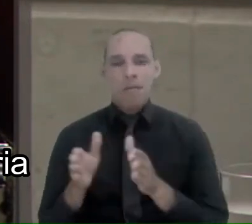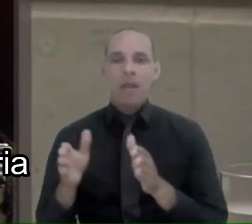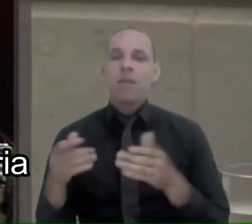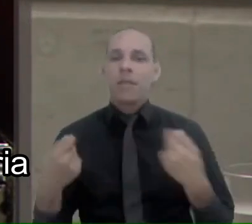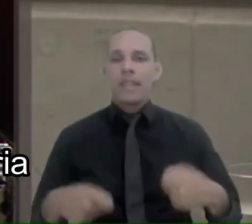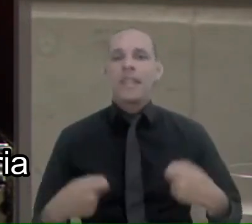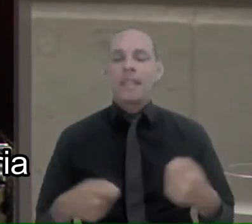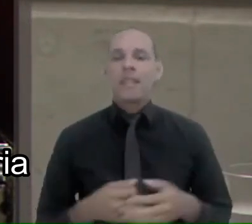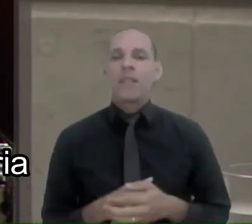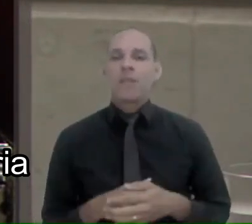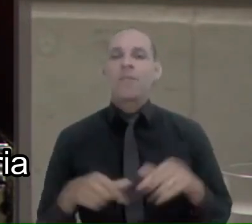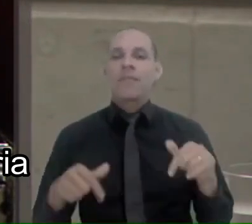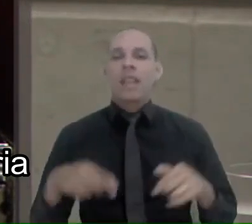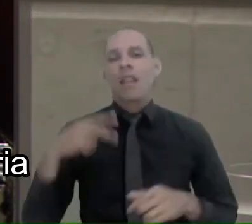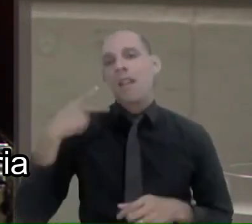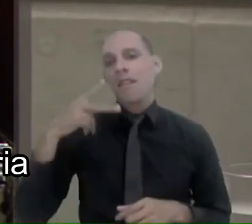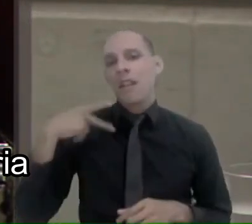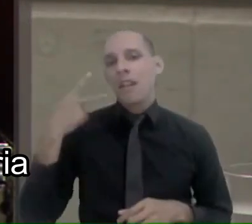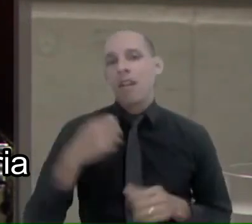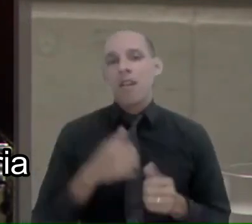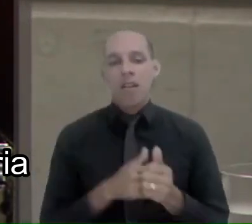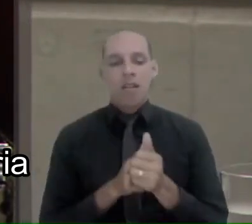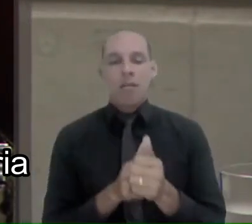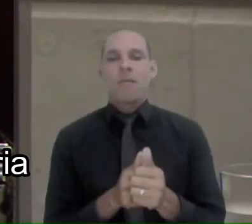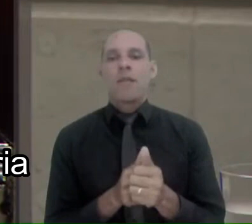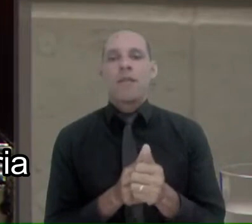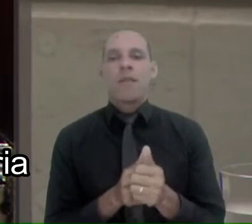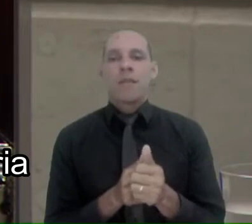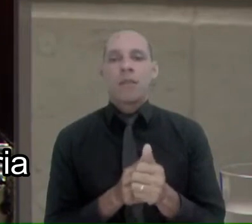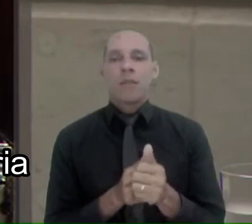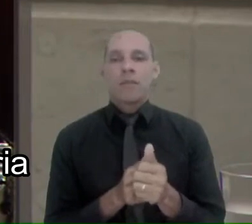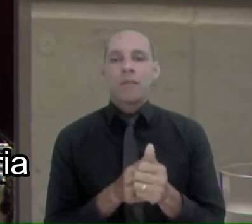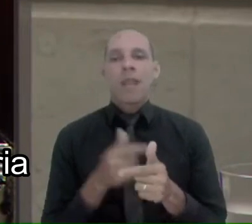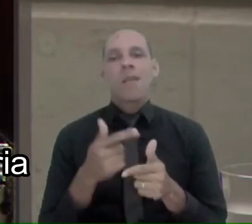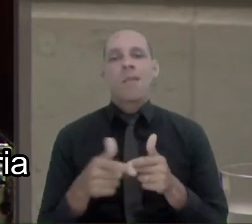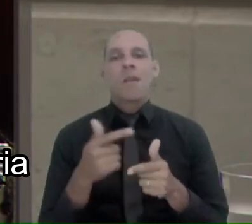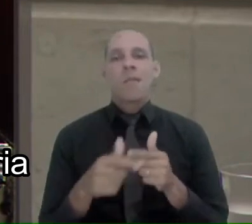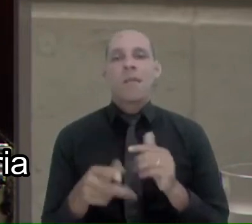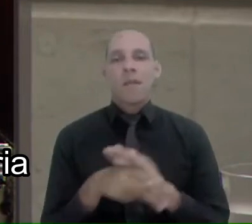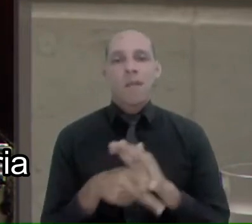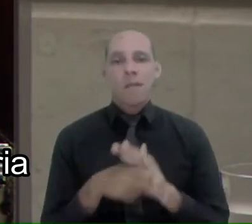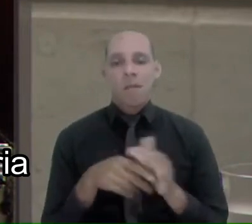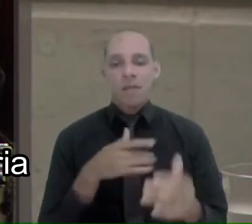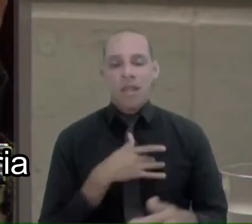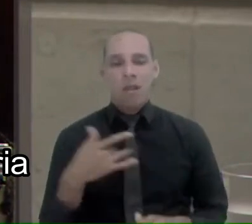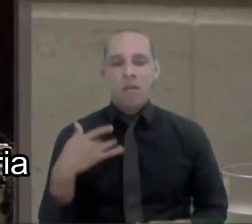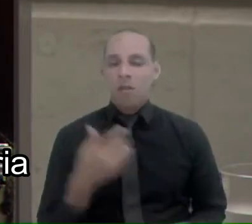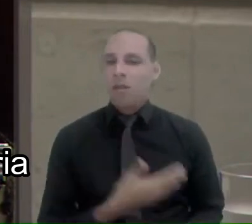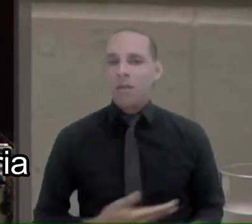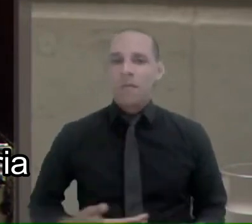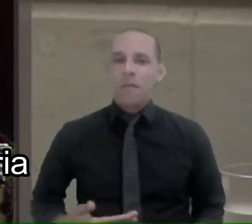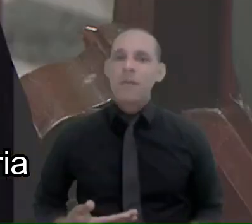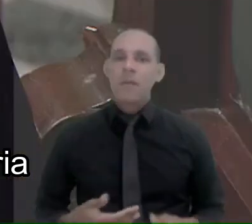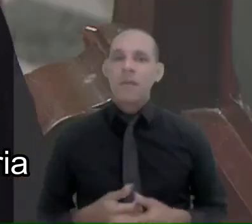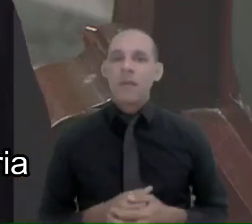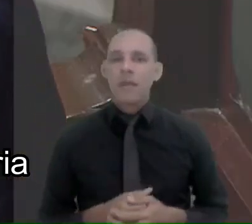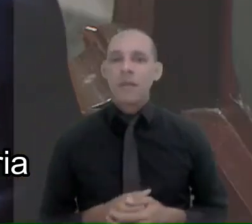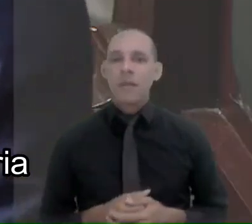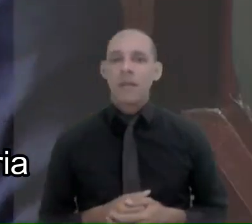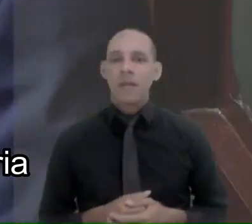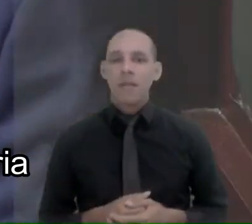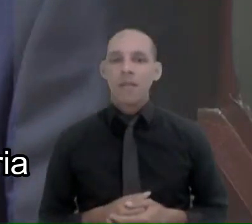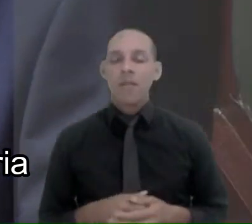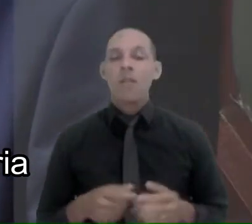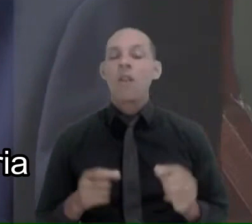que aqui estão acompanharam os problemas da saúde pública carioca num recorte histórico aí de pelo